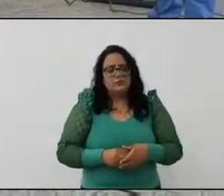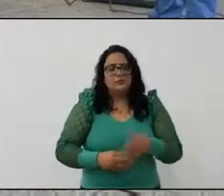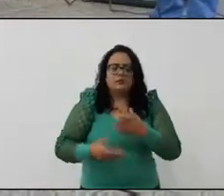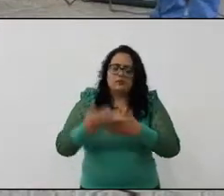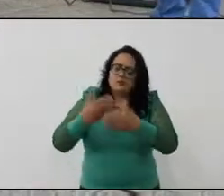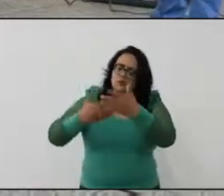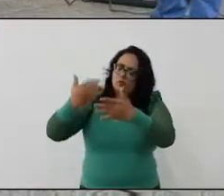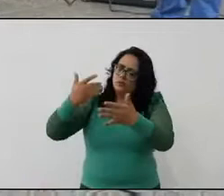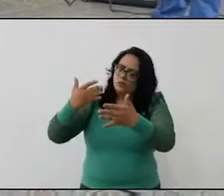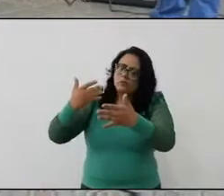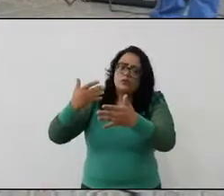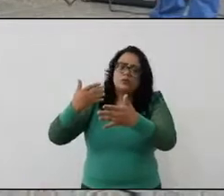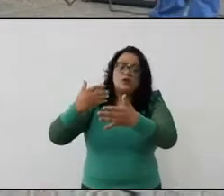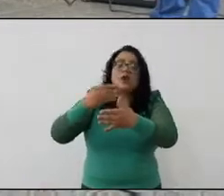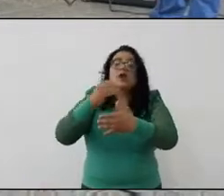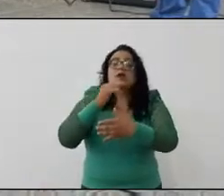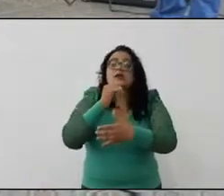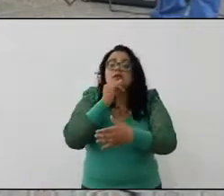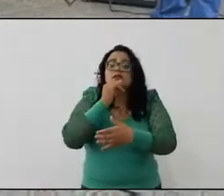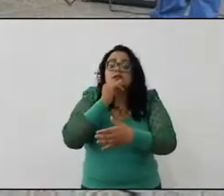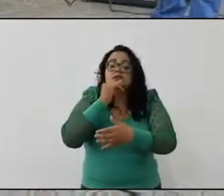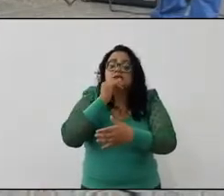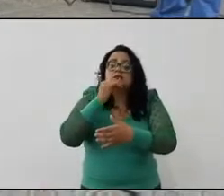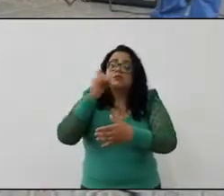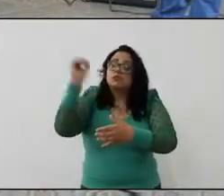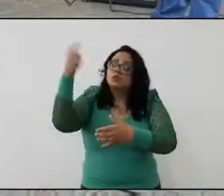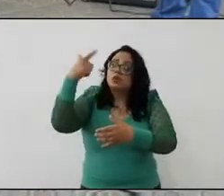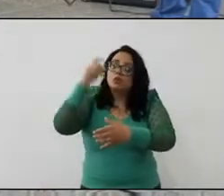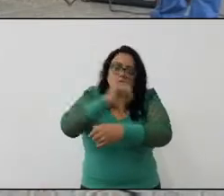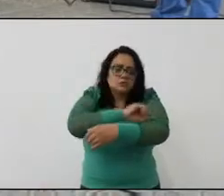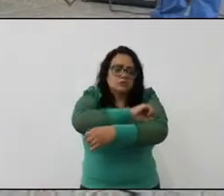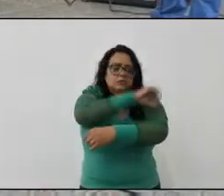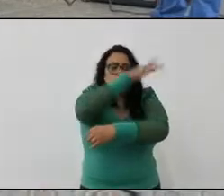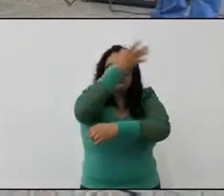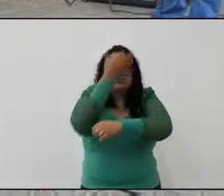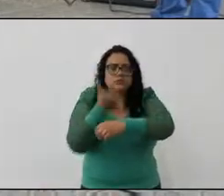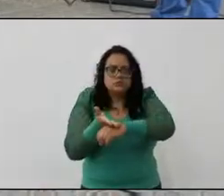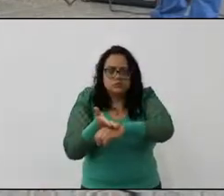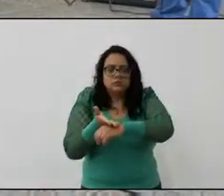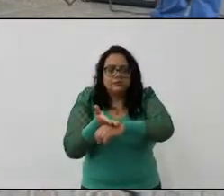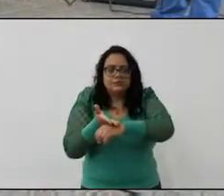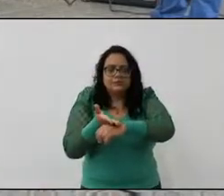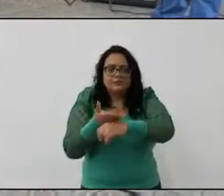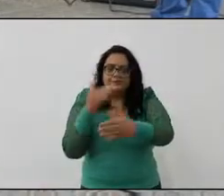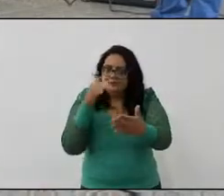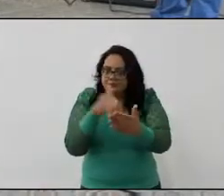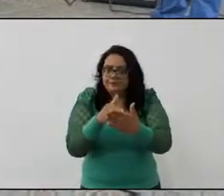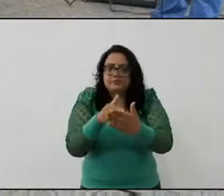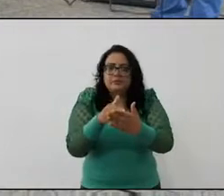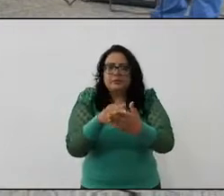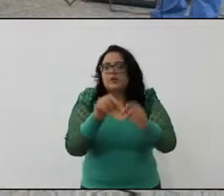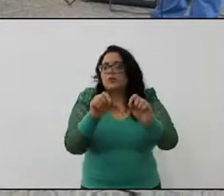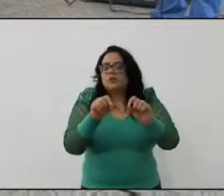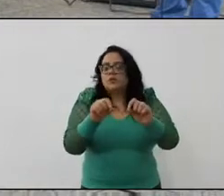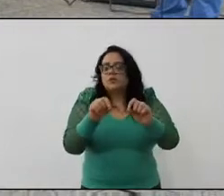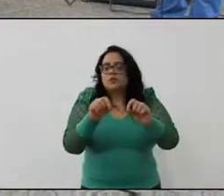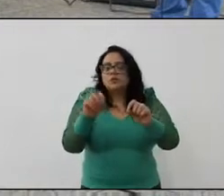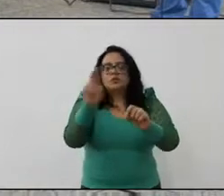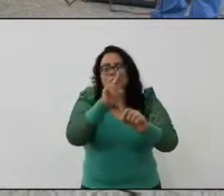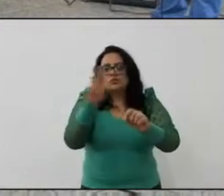Desde o nascer até o pôr do sol, que o nome do